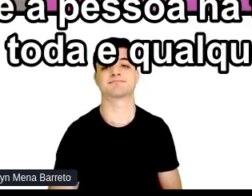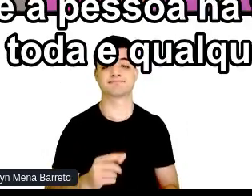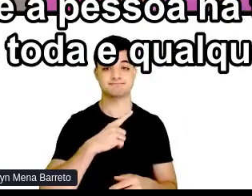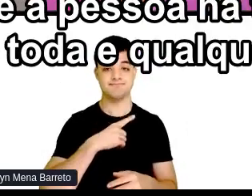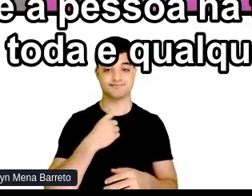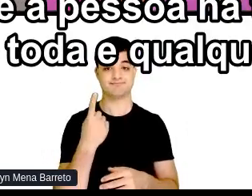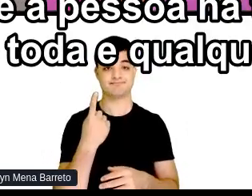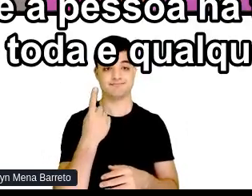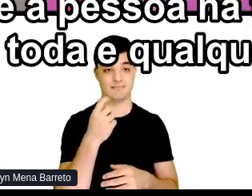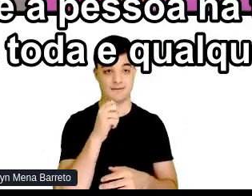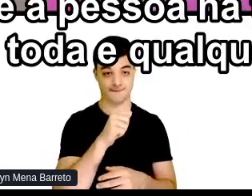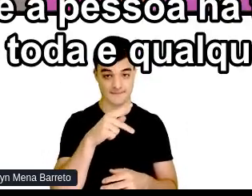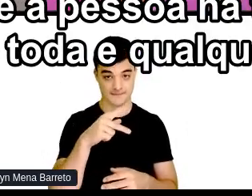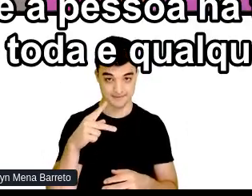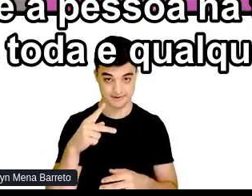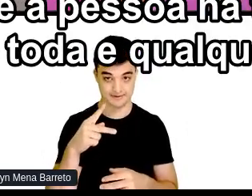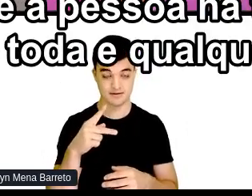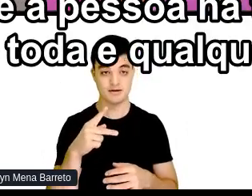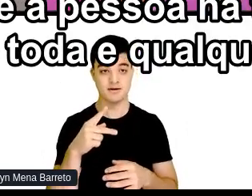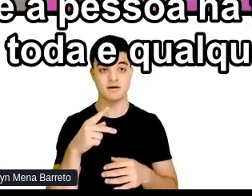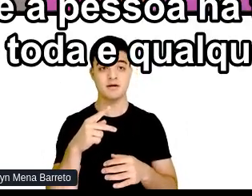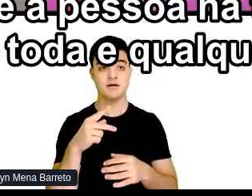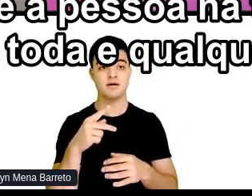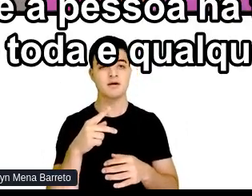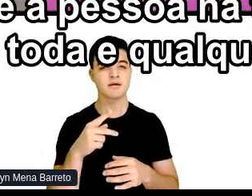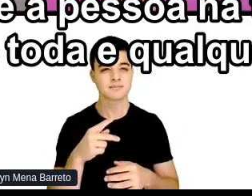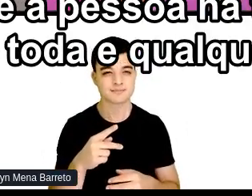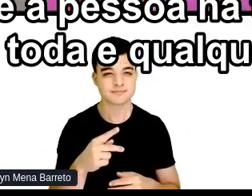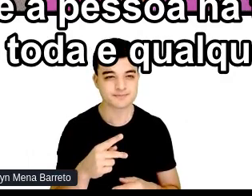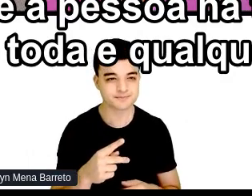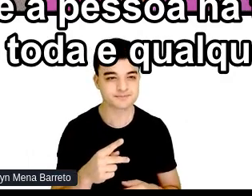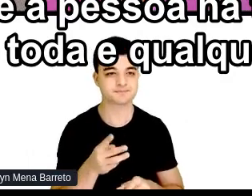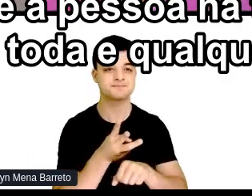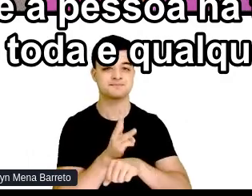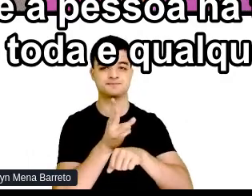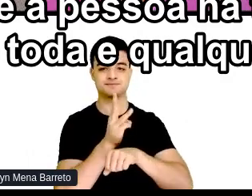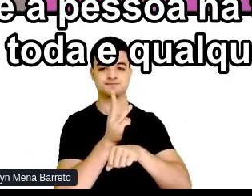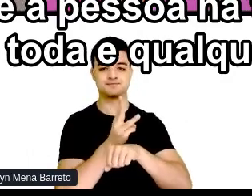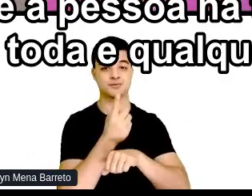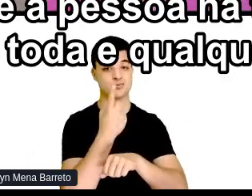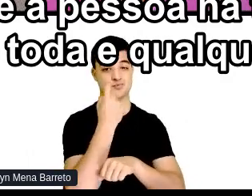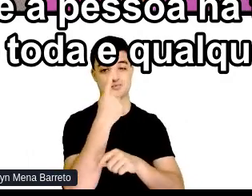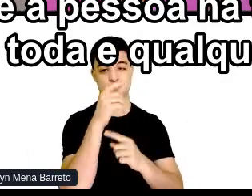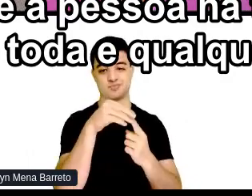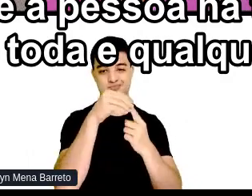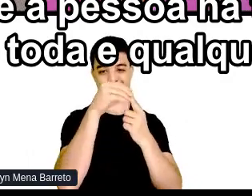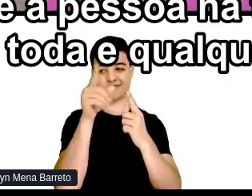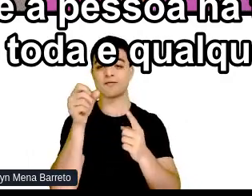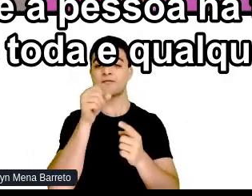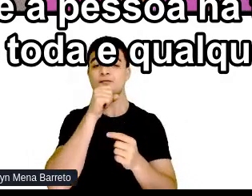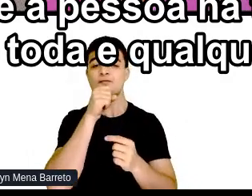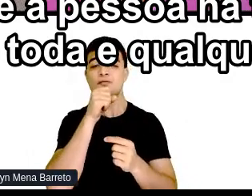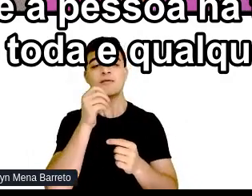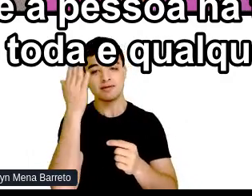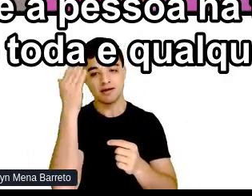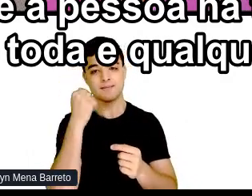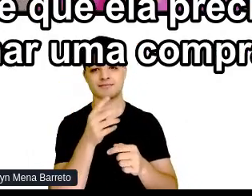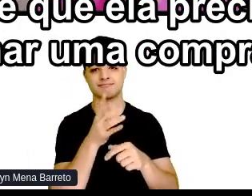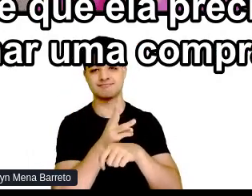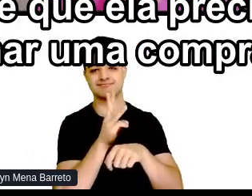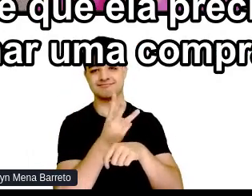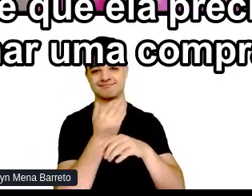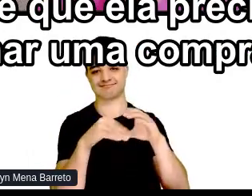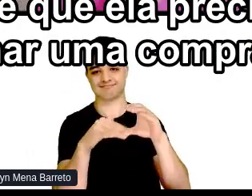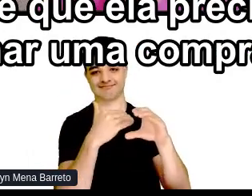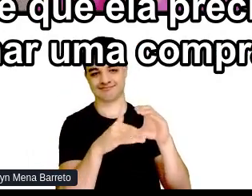então enviar um documento errado. Eles têm muito medo disso a ponto de não realizarem certas atividades na internet, se eles não se sentem seguros.